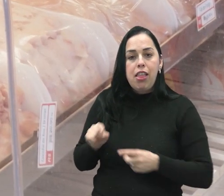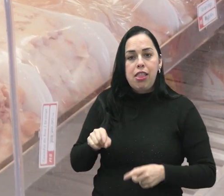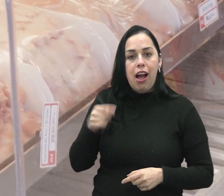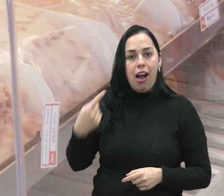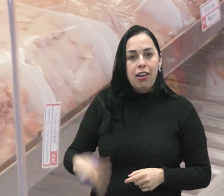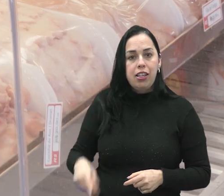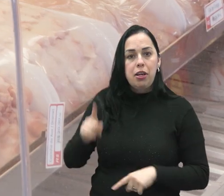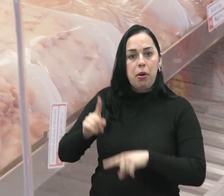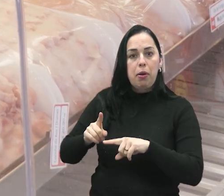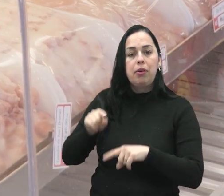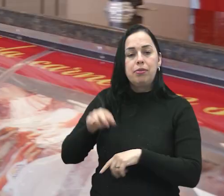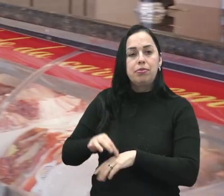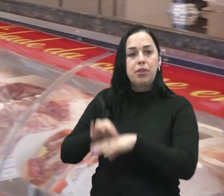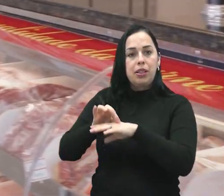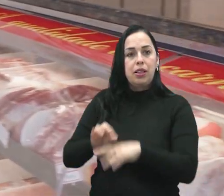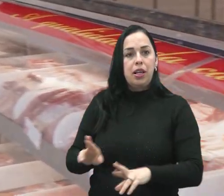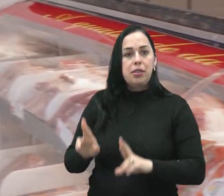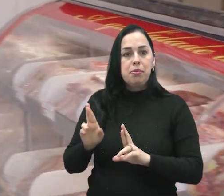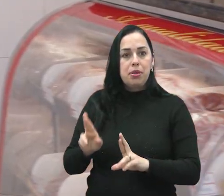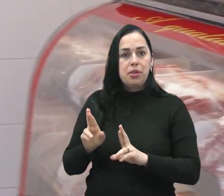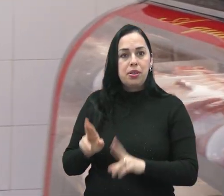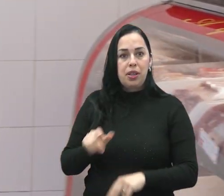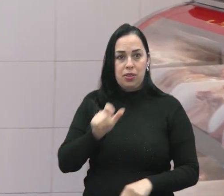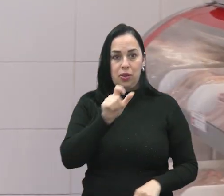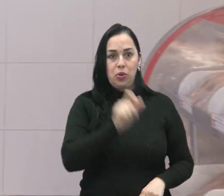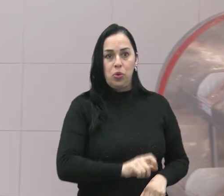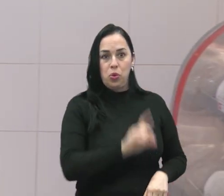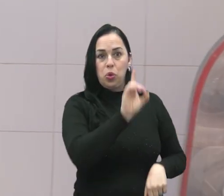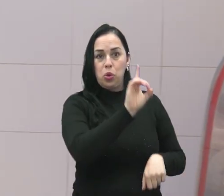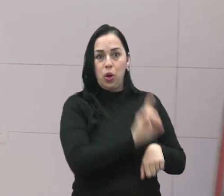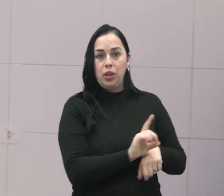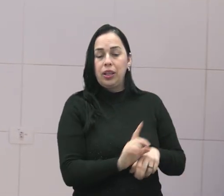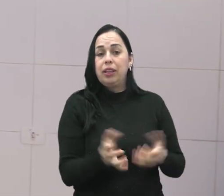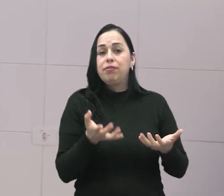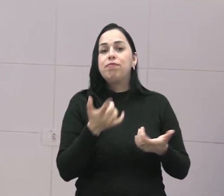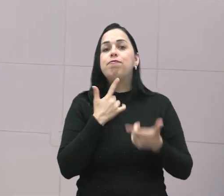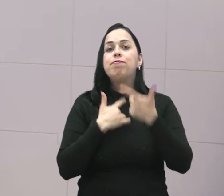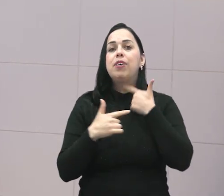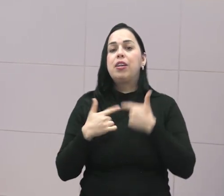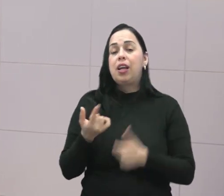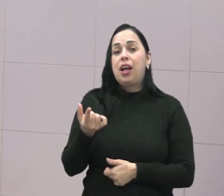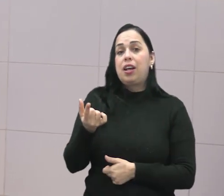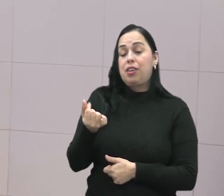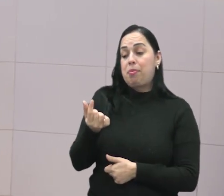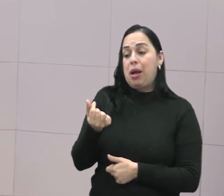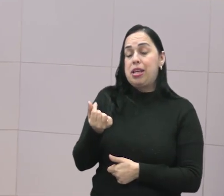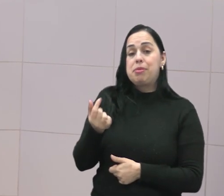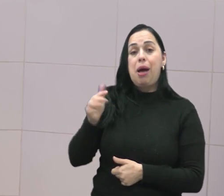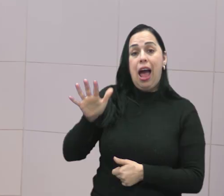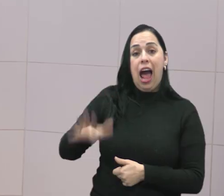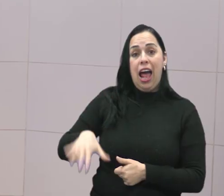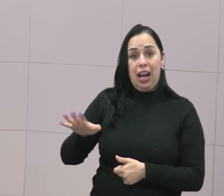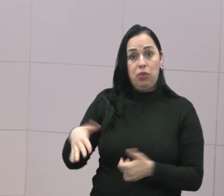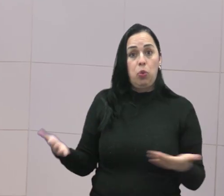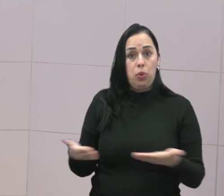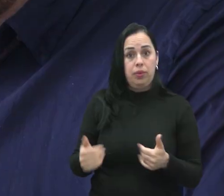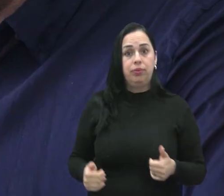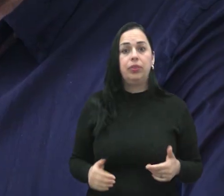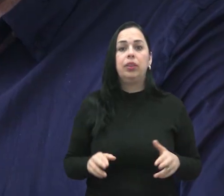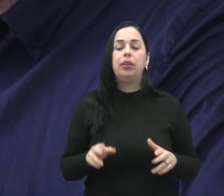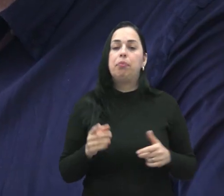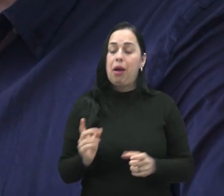com mais produtos, a expectativa do dono desse açougue é que o preço da carne bovina fique mais